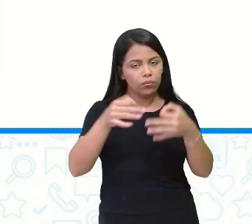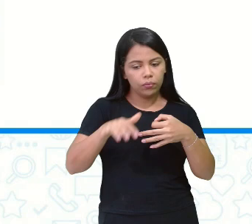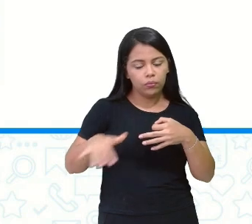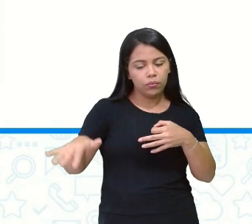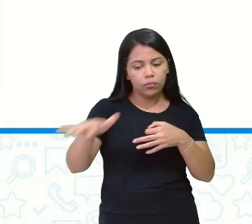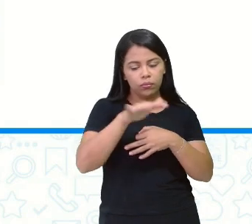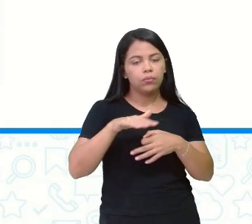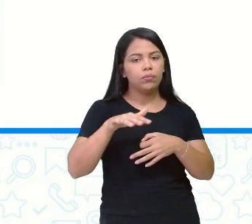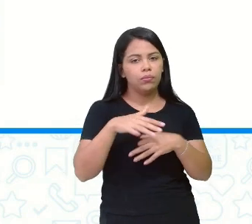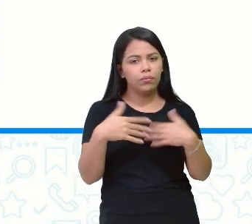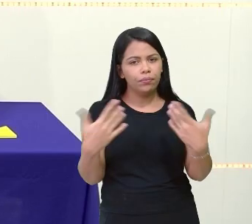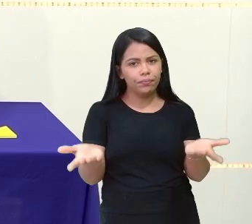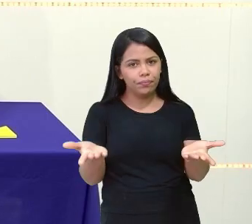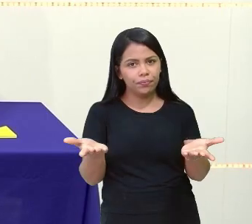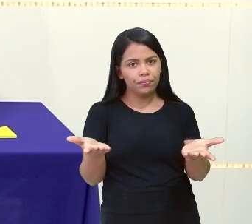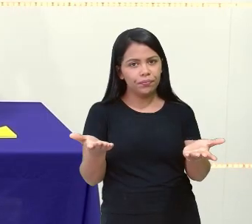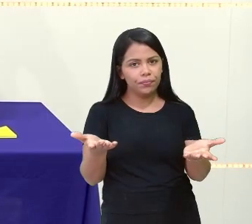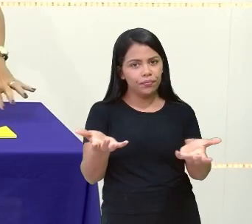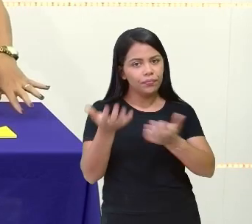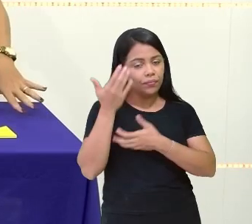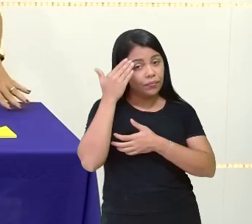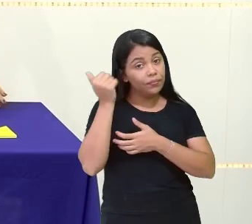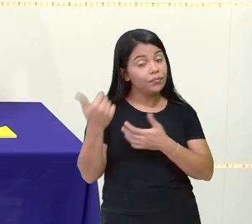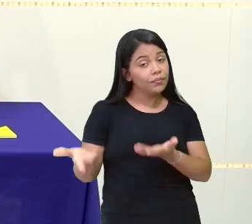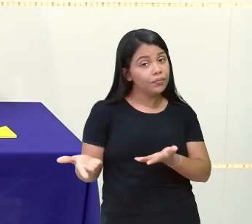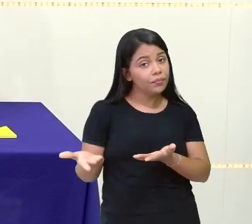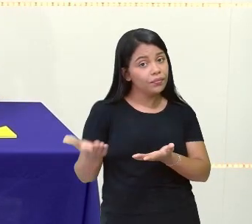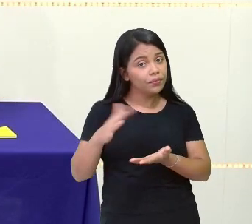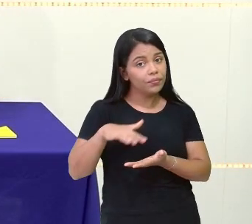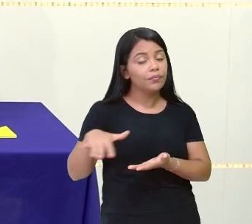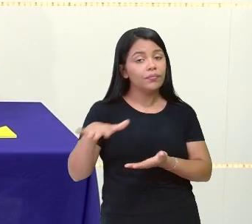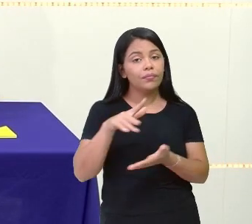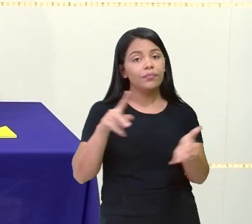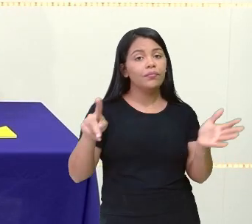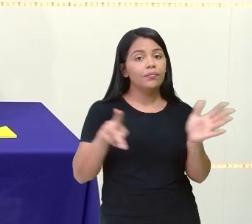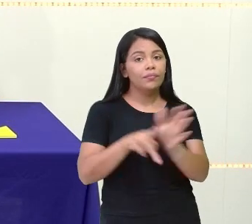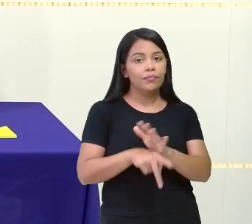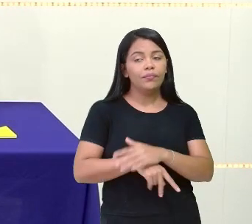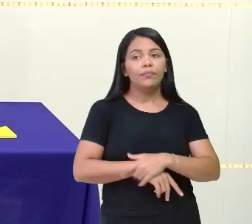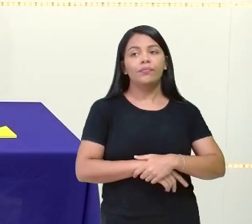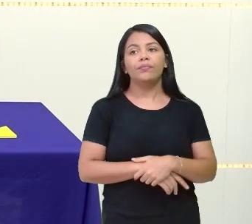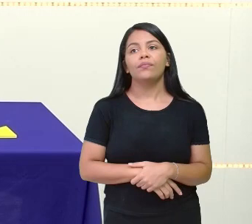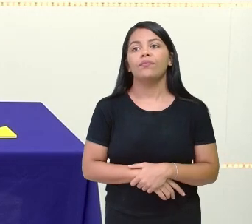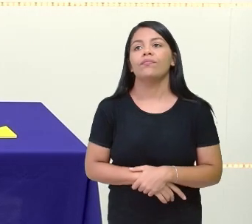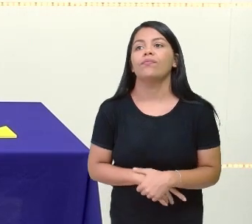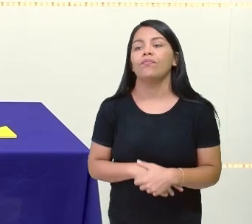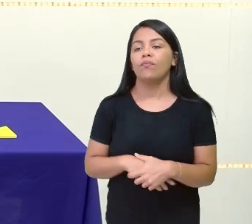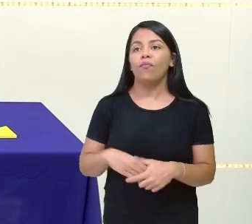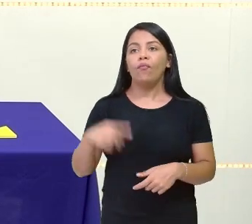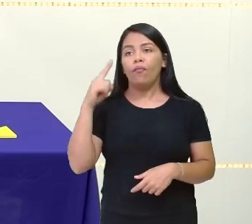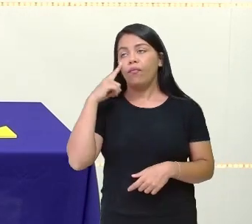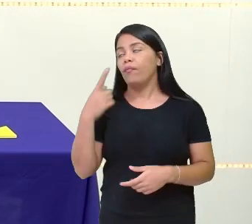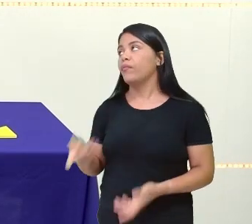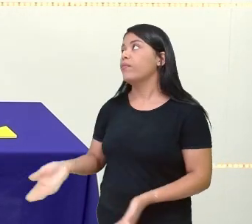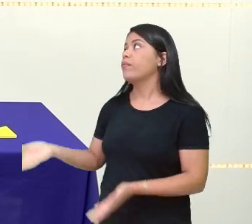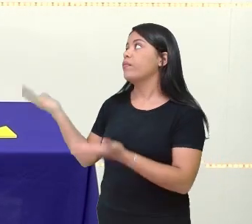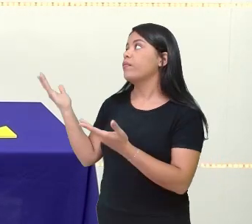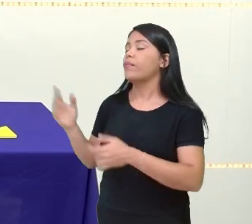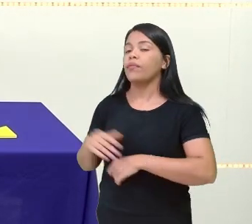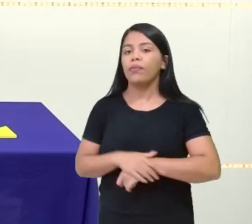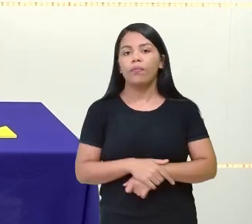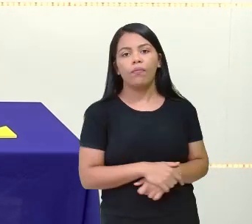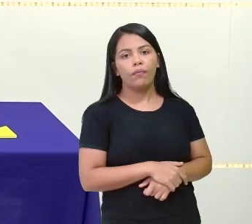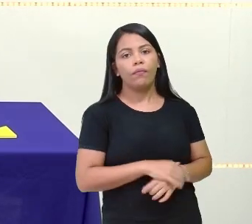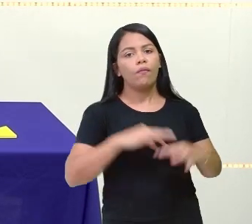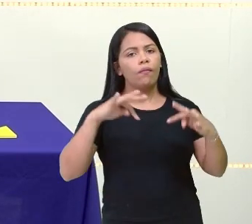desse polígono? Eu quero saber qual a área do polígono verde, tá? Toda essa área aqui, ó,